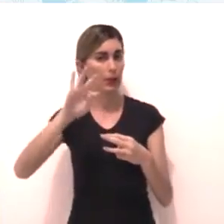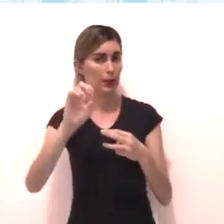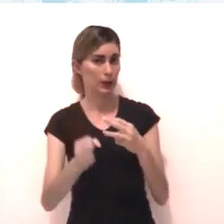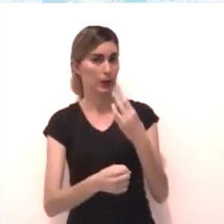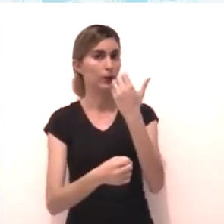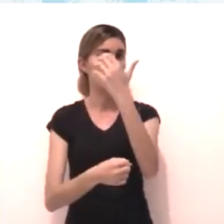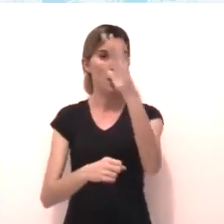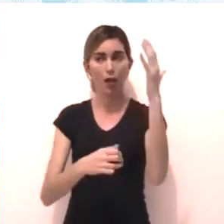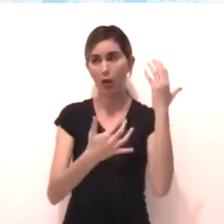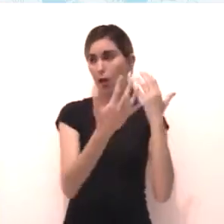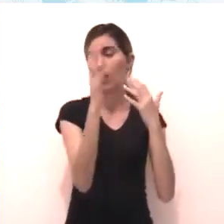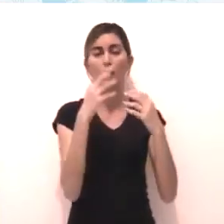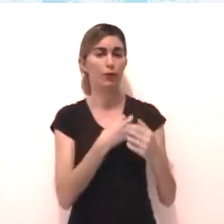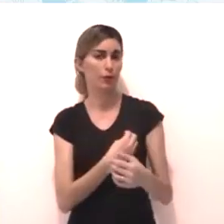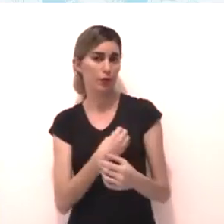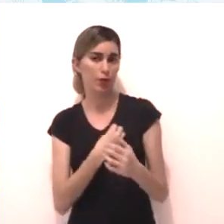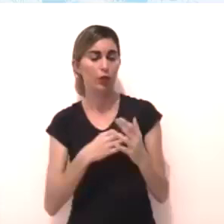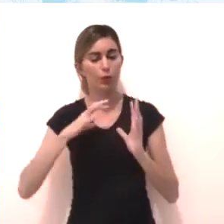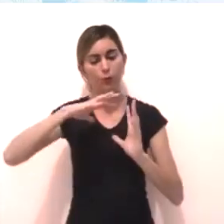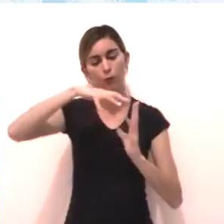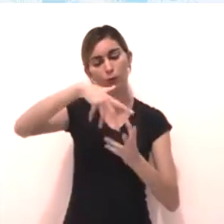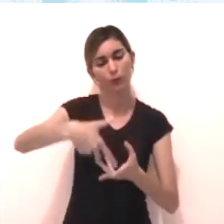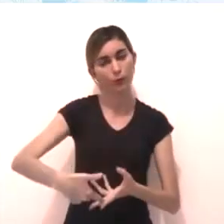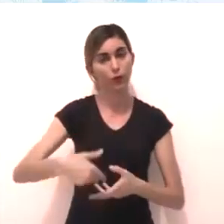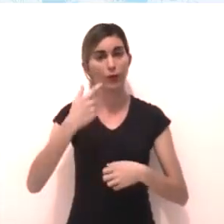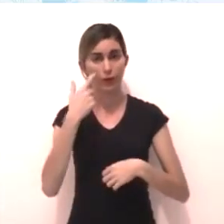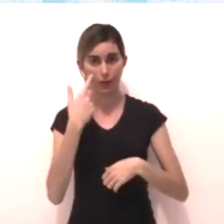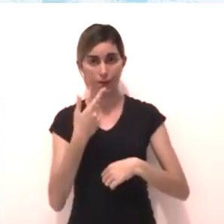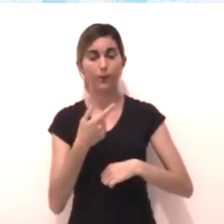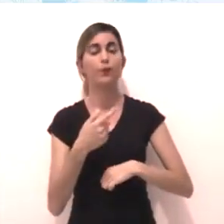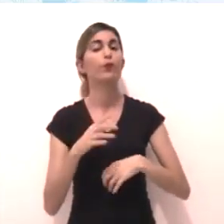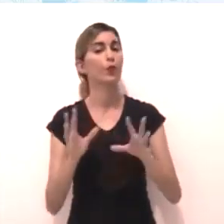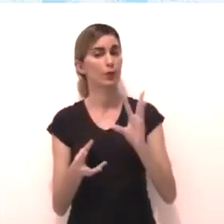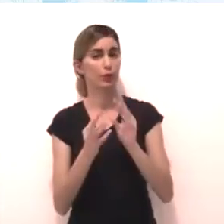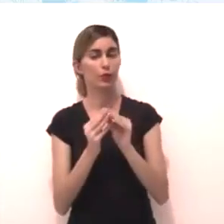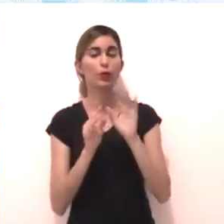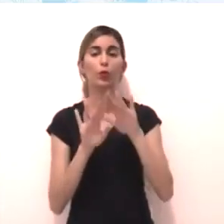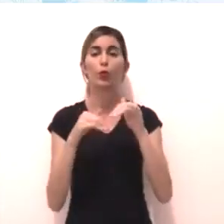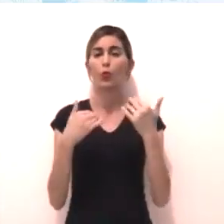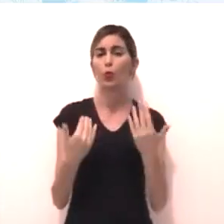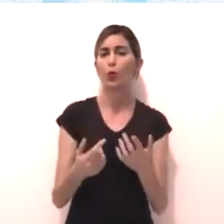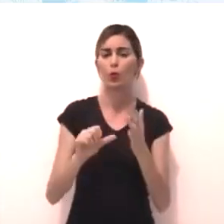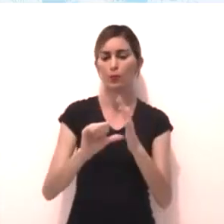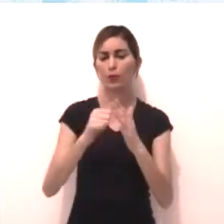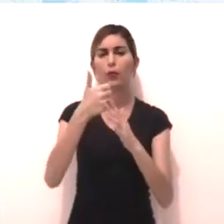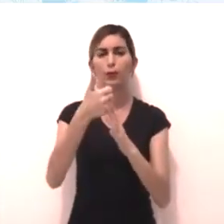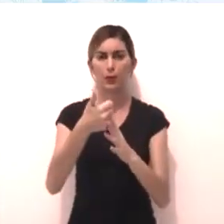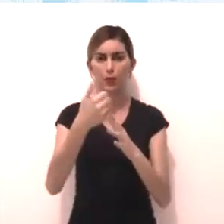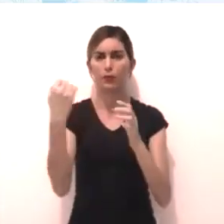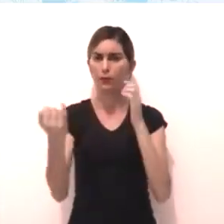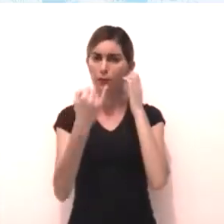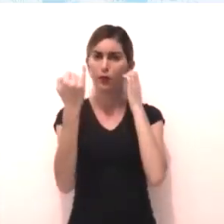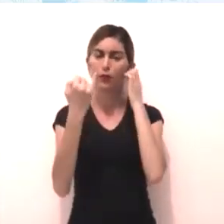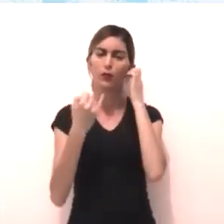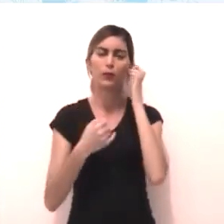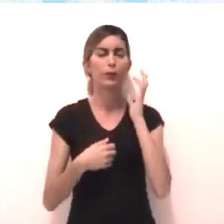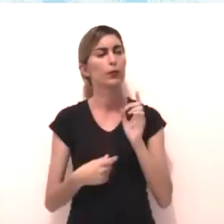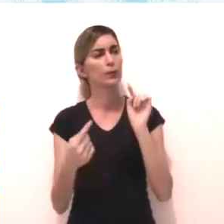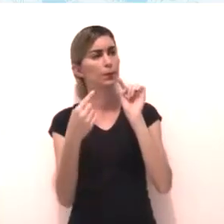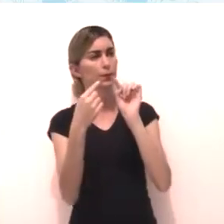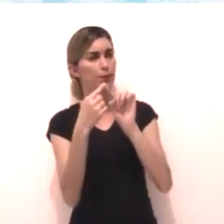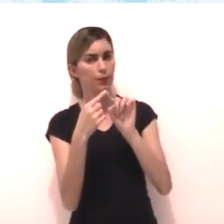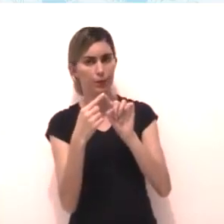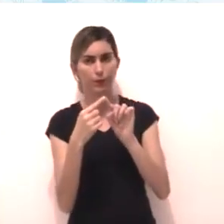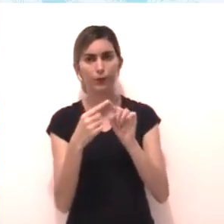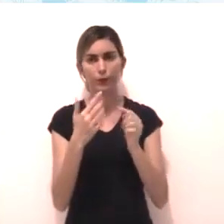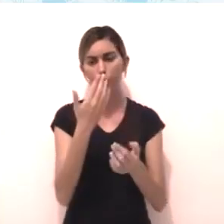para a vida no planeta. Então, vamos fazer um resumo aqui. Qual é a primeira importância